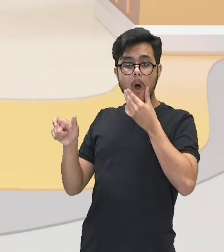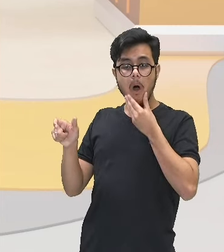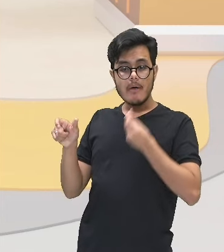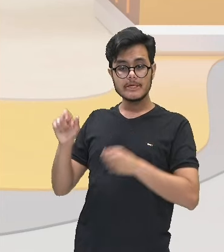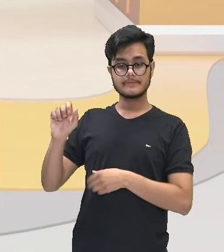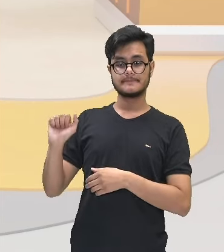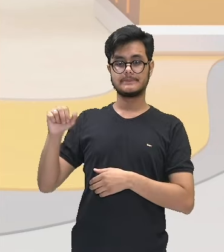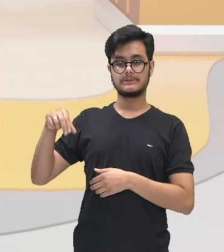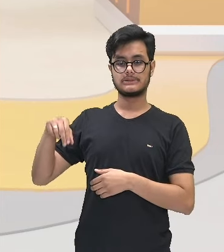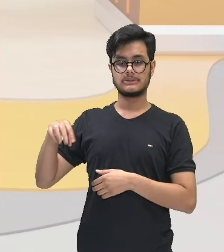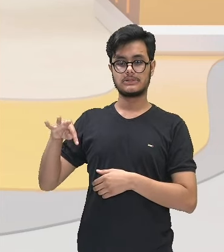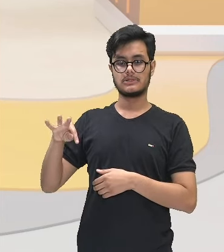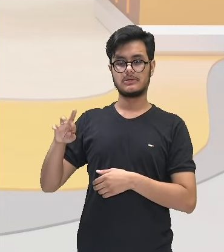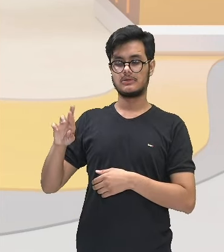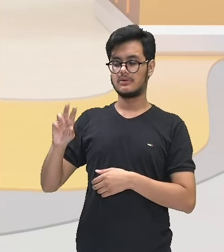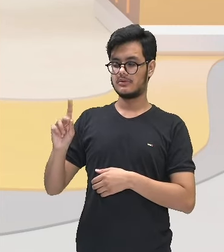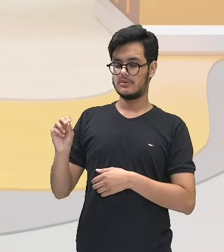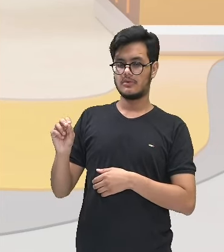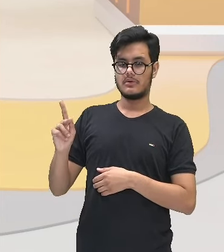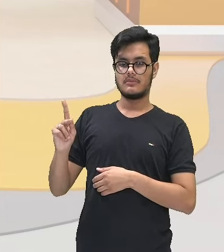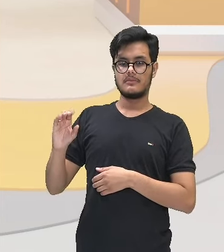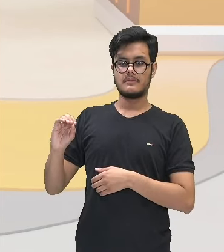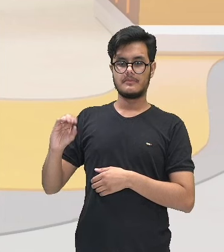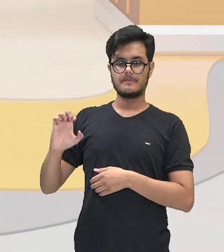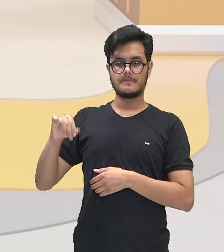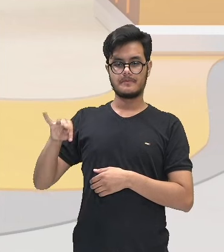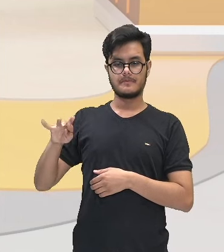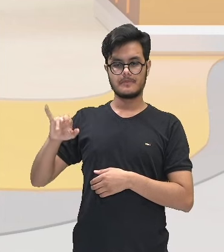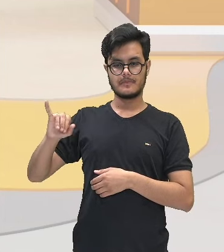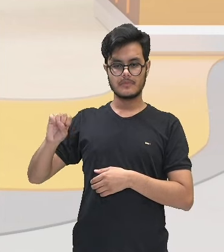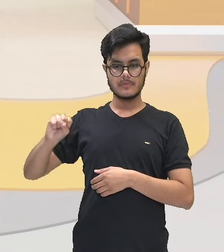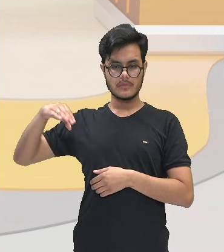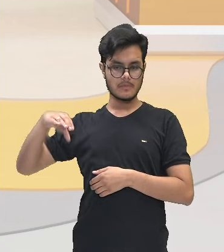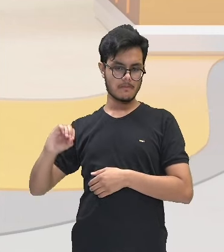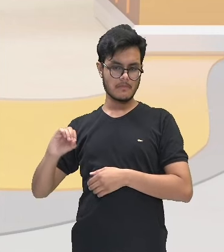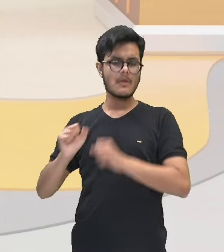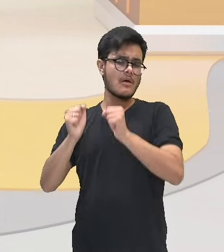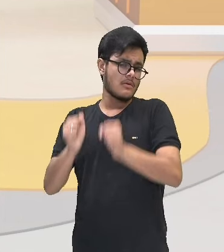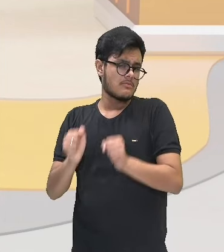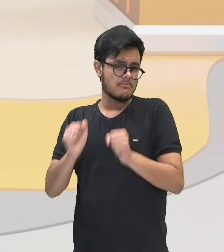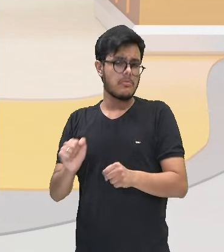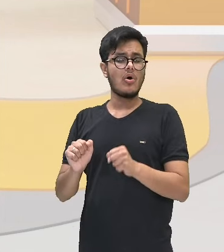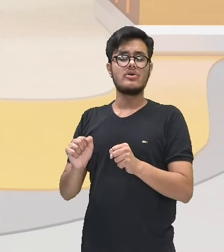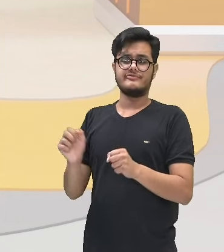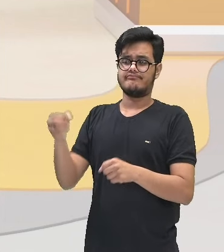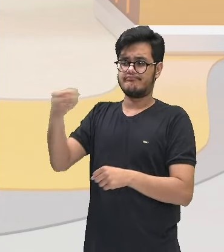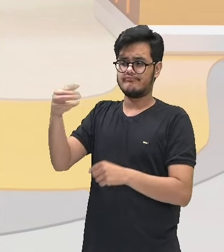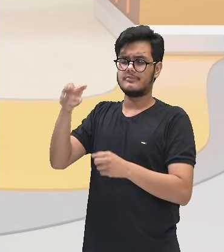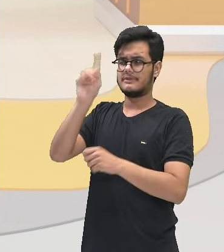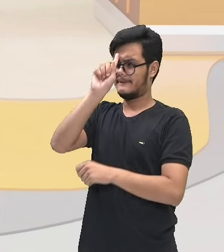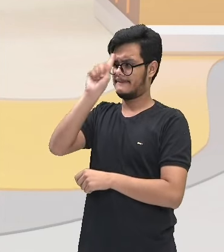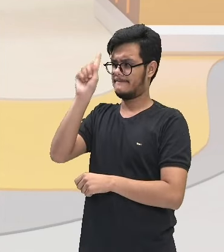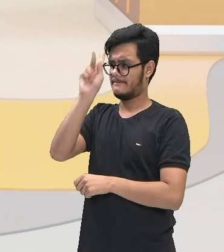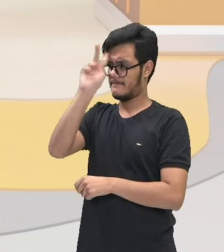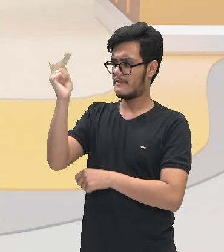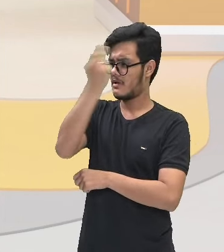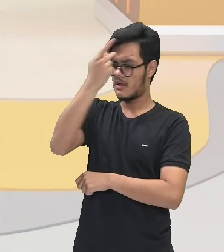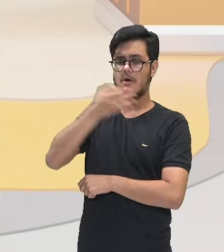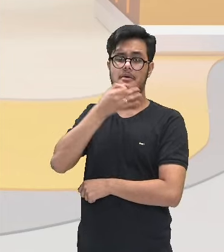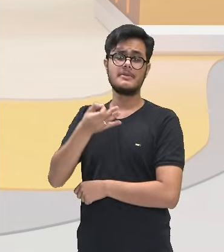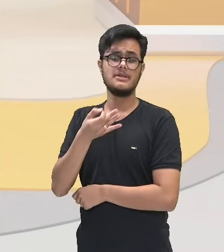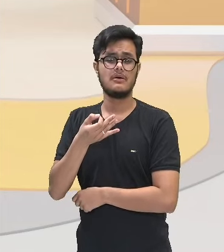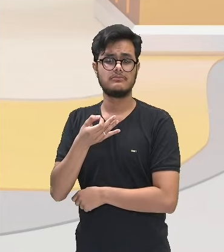que está observando ali ao seu redor e verificando que pode sim haver novas formas de indagações. Por